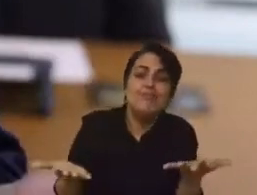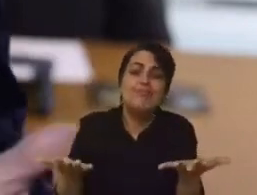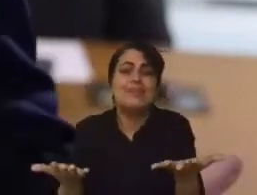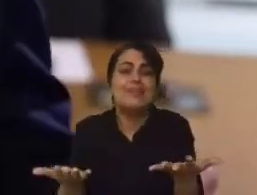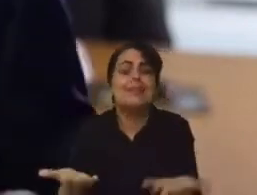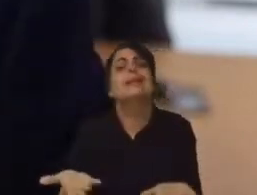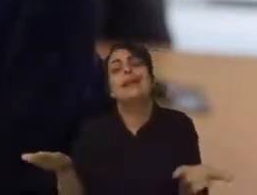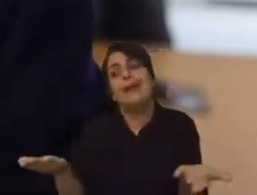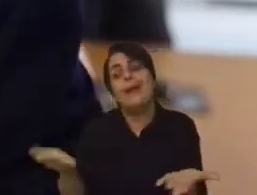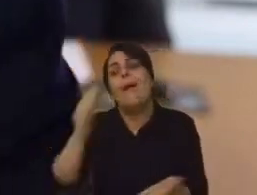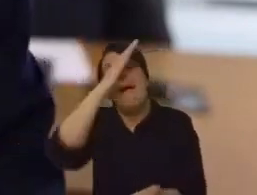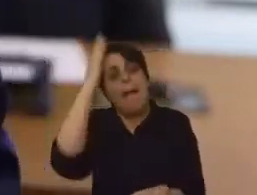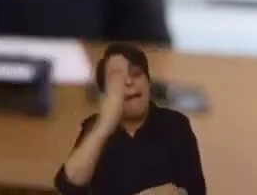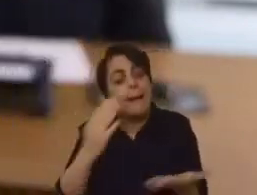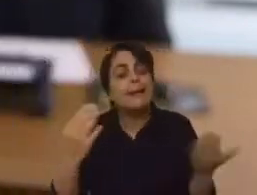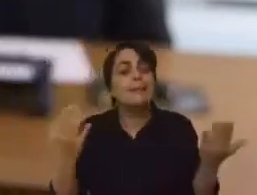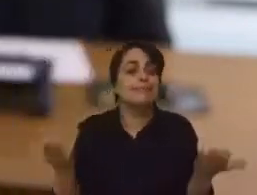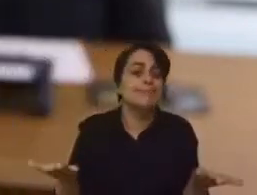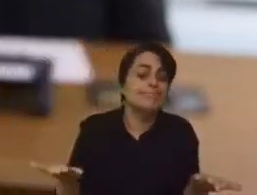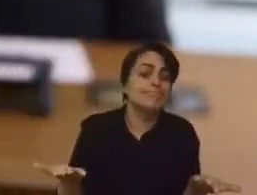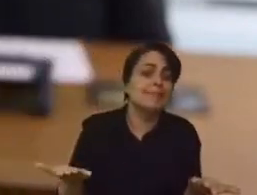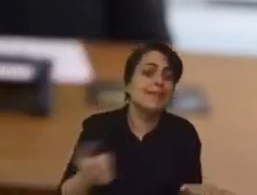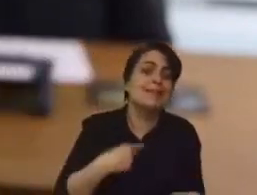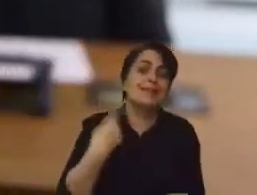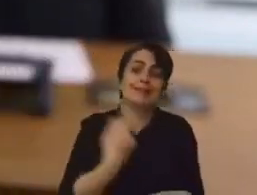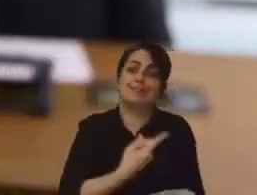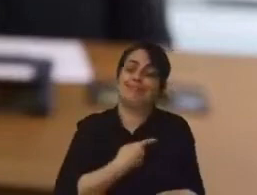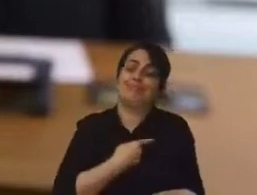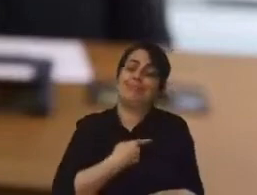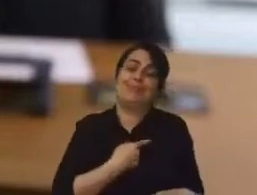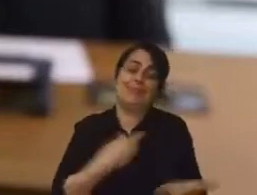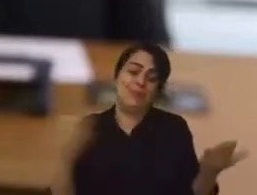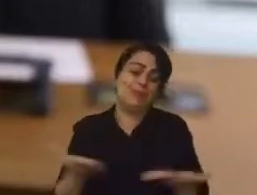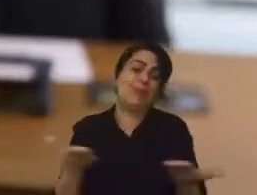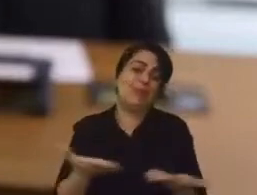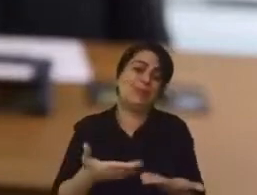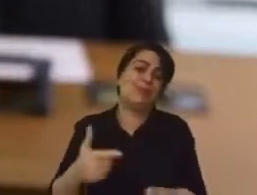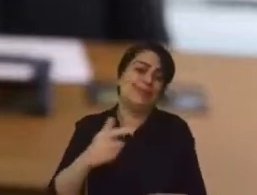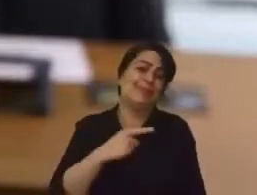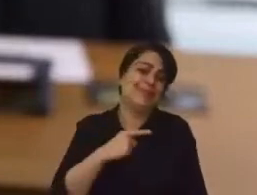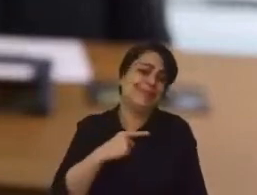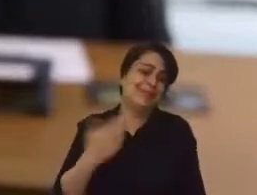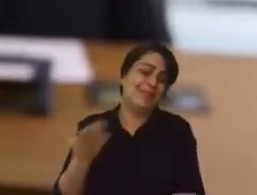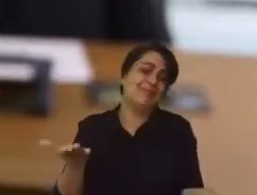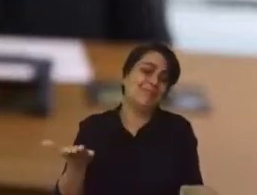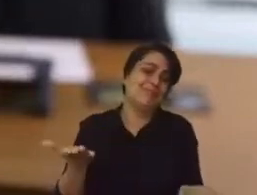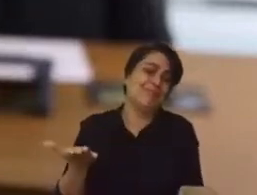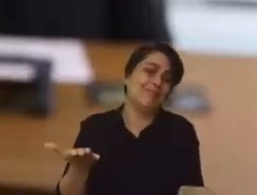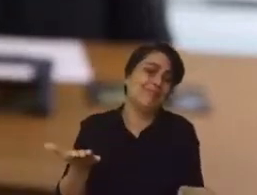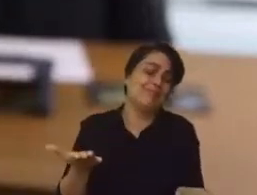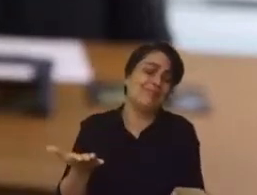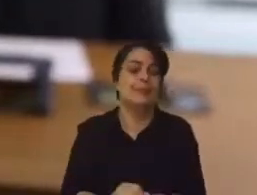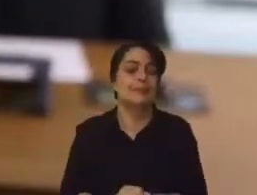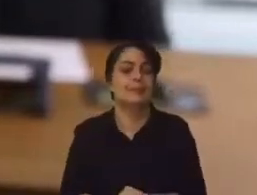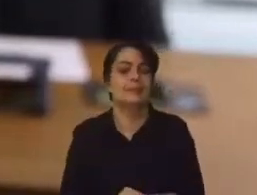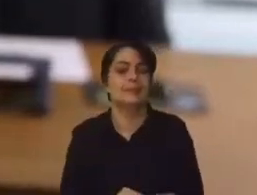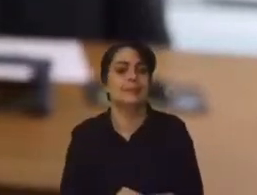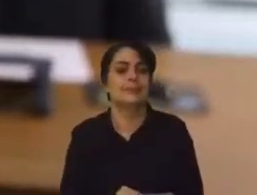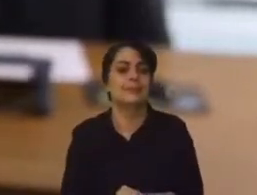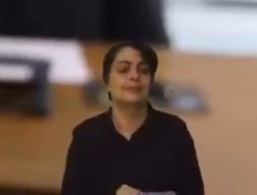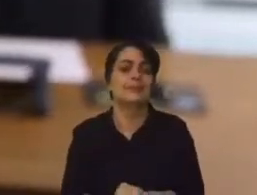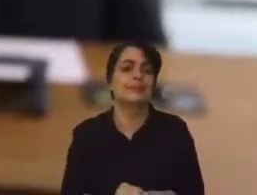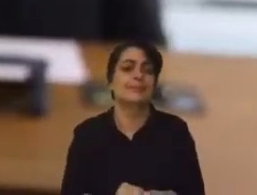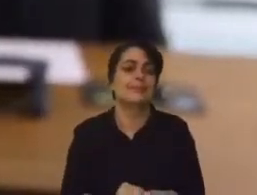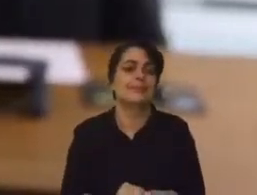esse Brasil que nós herdamos, sabe, da ideia da famosa ponte para o futuro. É